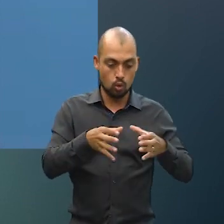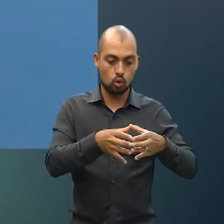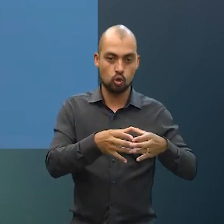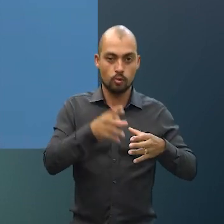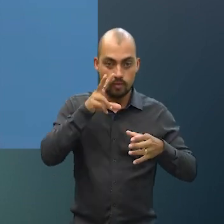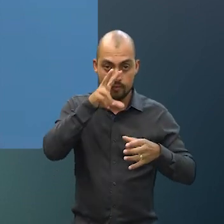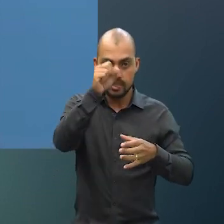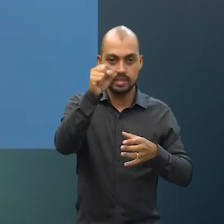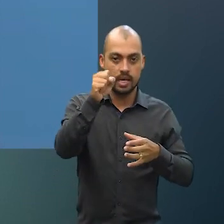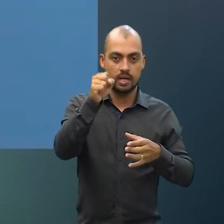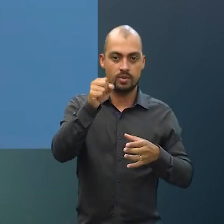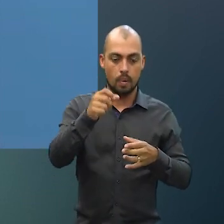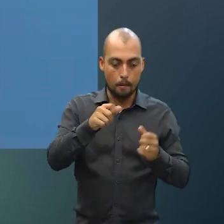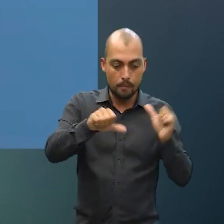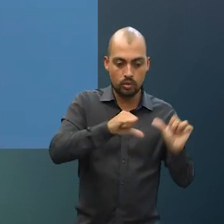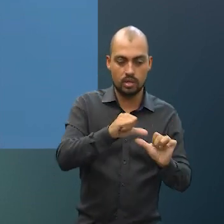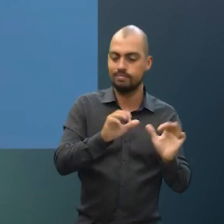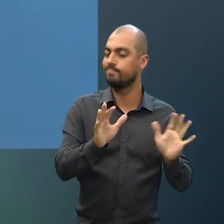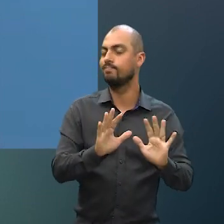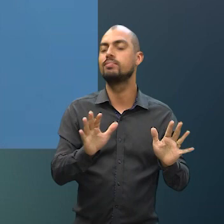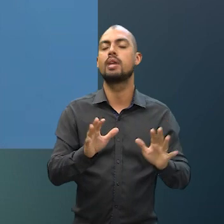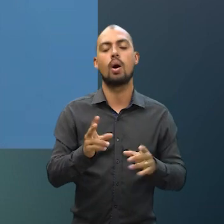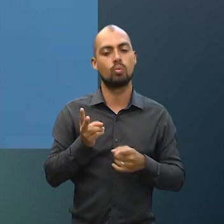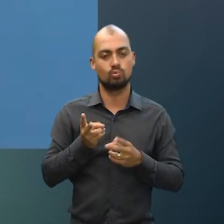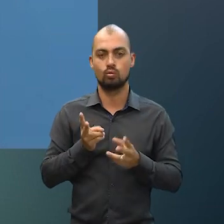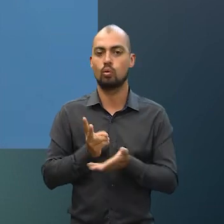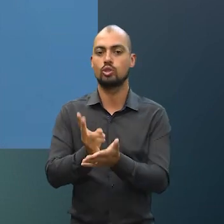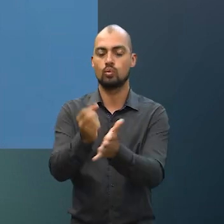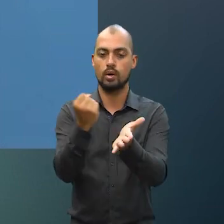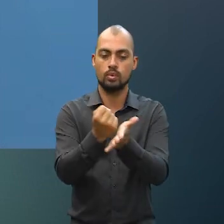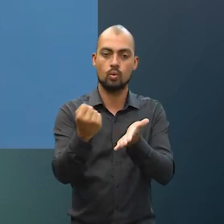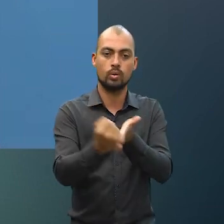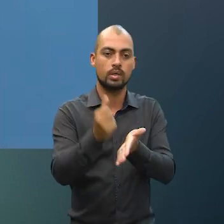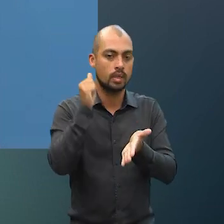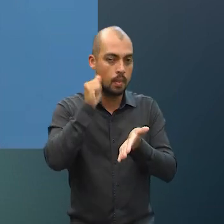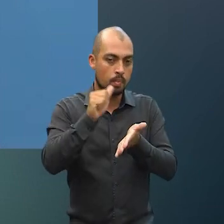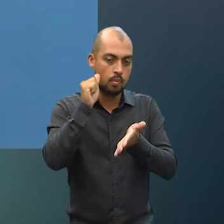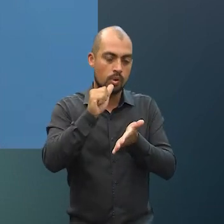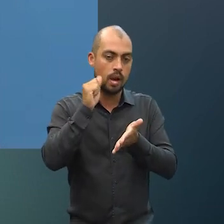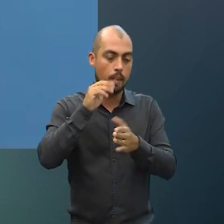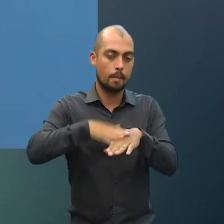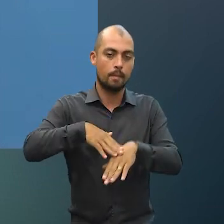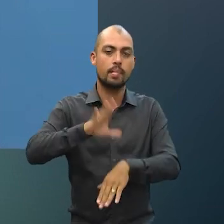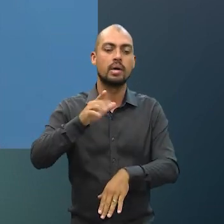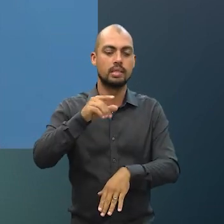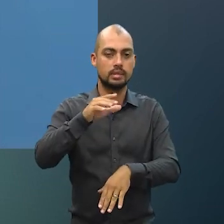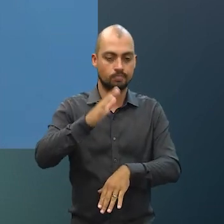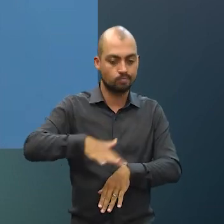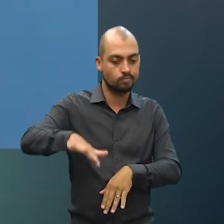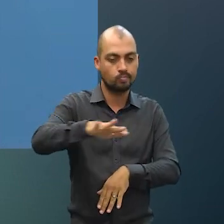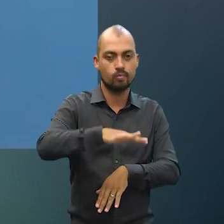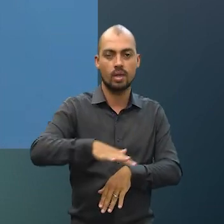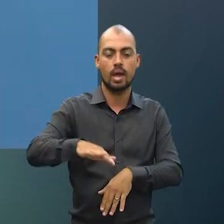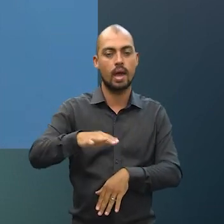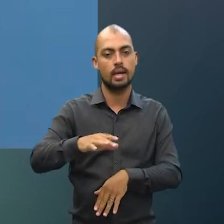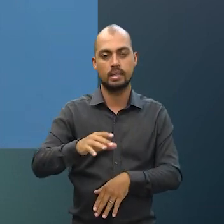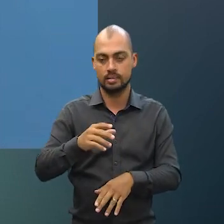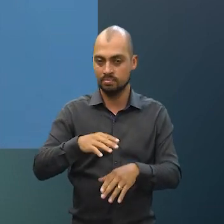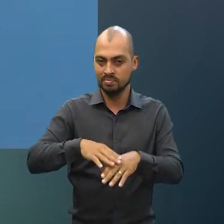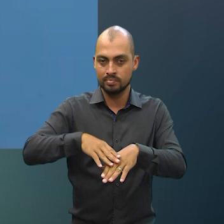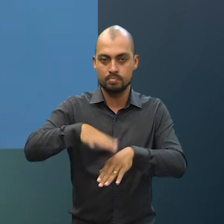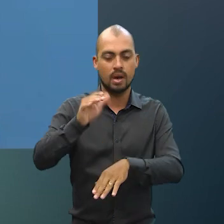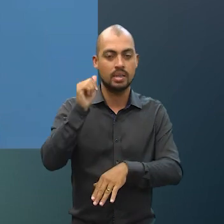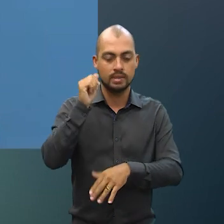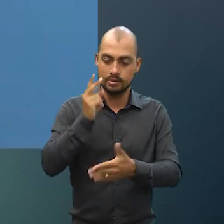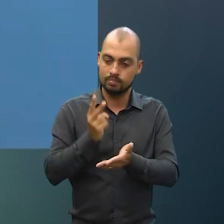mexe. A gente continuamos contratando mulheres para esse setor, elas vão continuar sendo predominantes aqui dentro